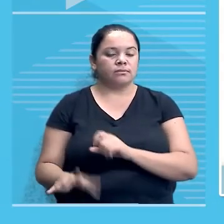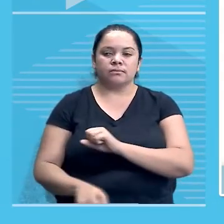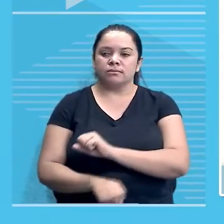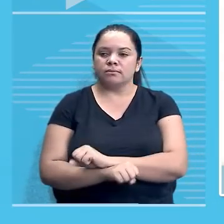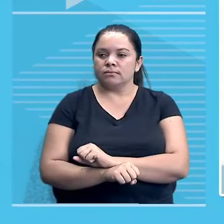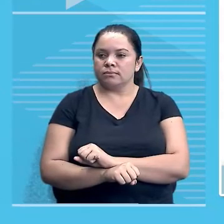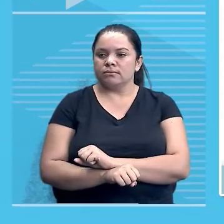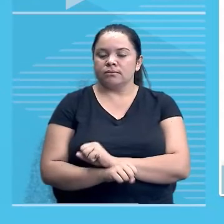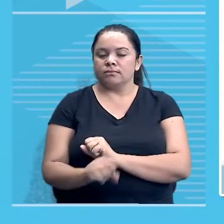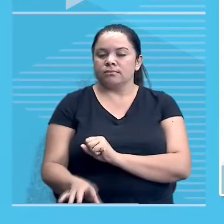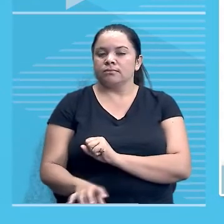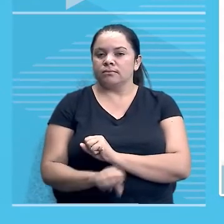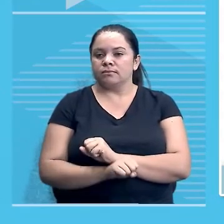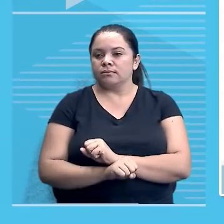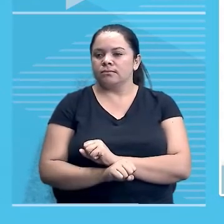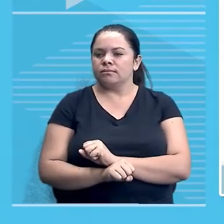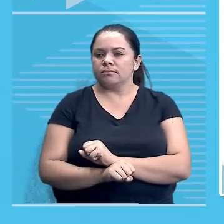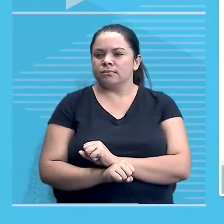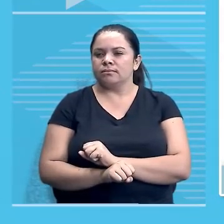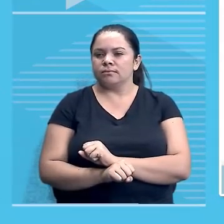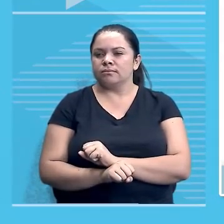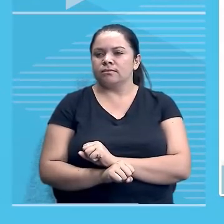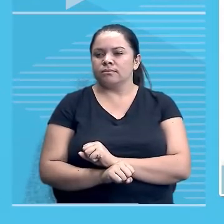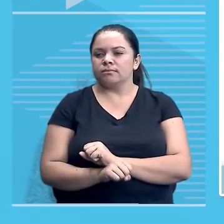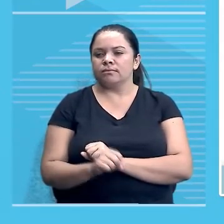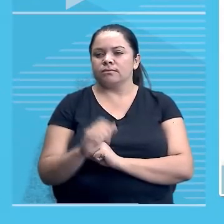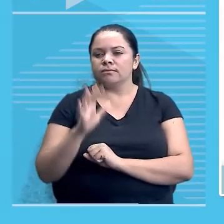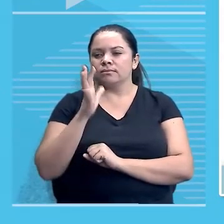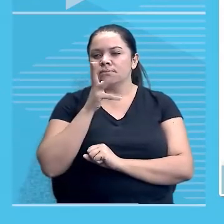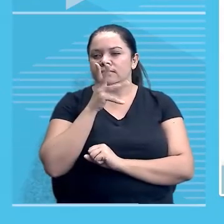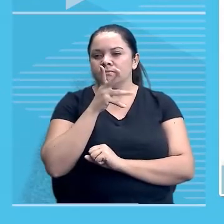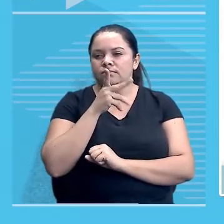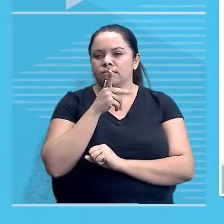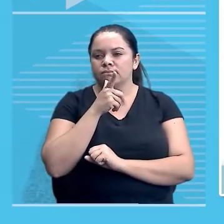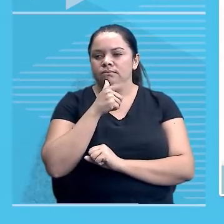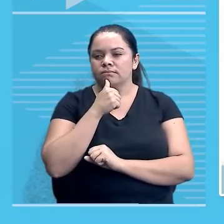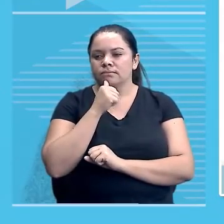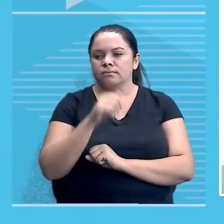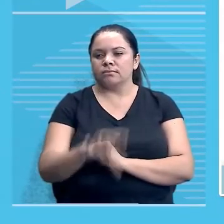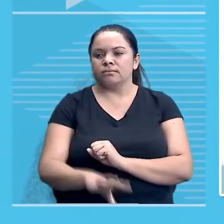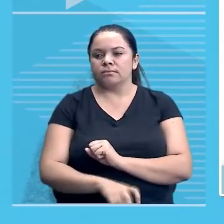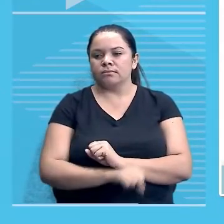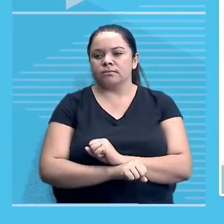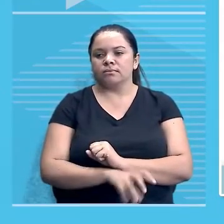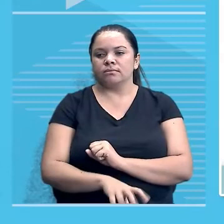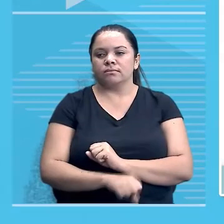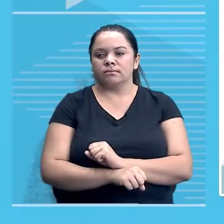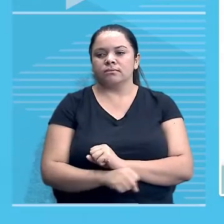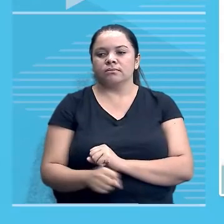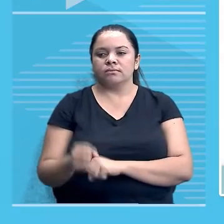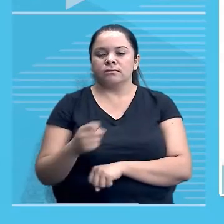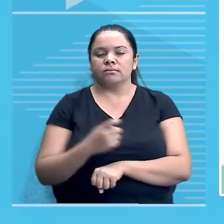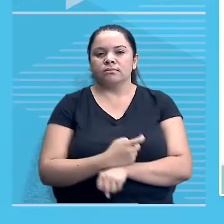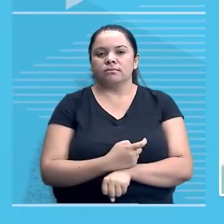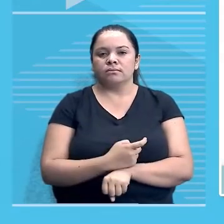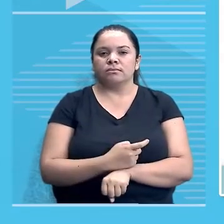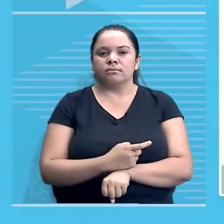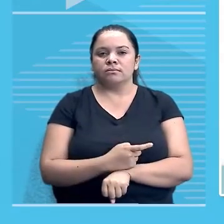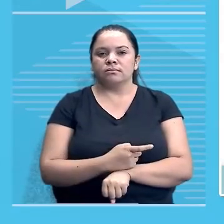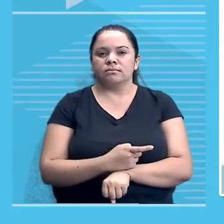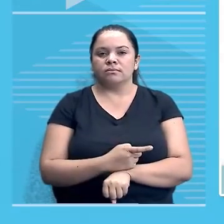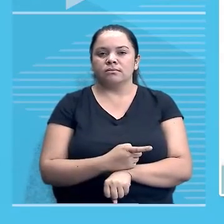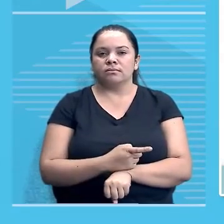Então, o que que a gente vai fazer primeiro? Qual será a primeira análise dessa questão? Eu vou